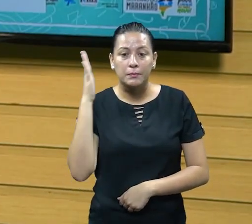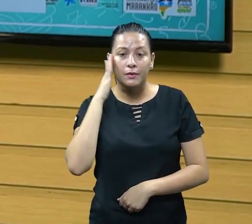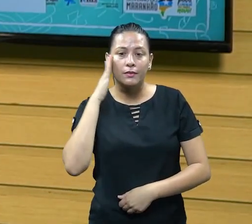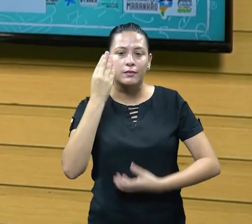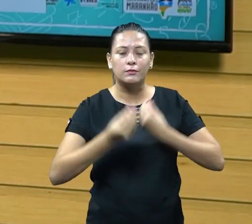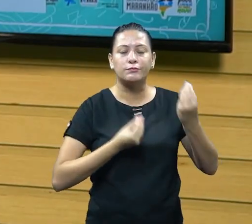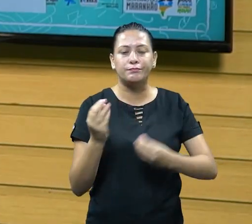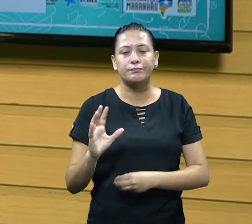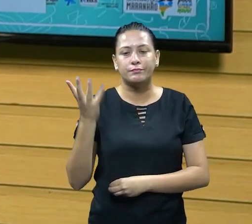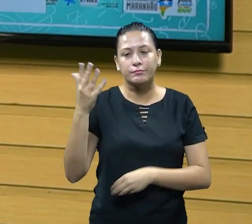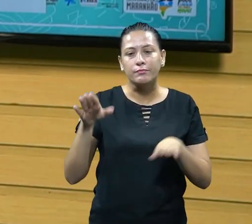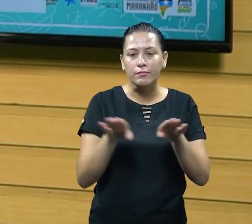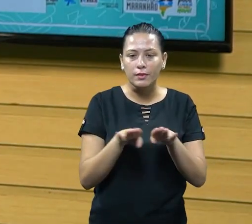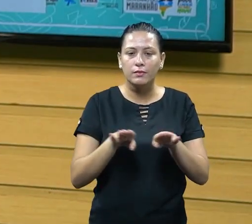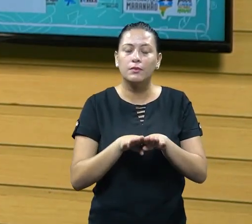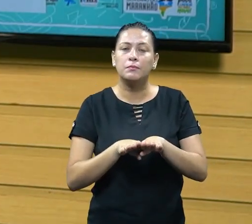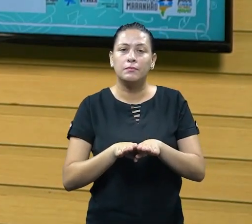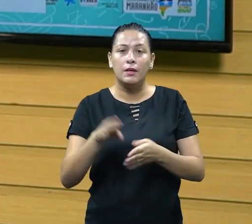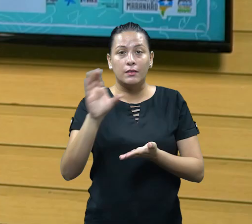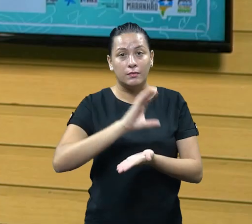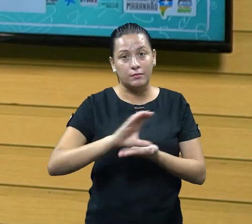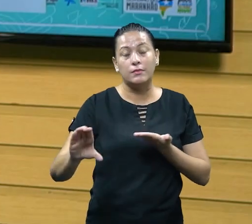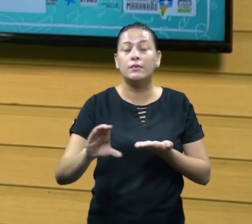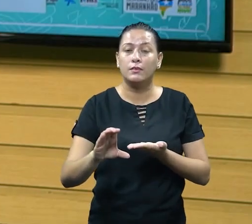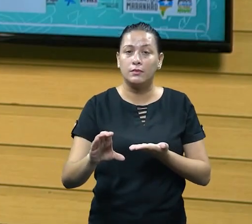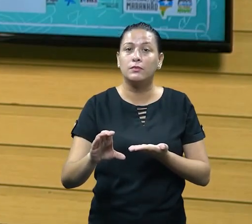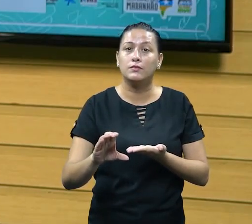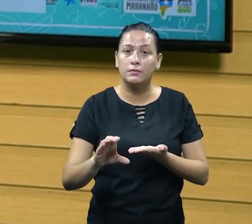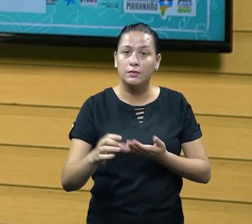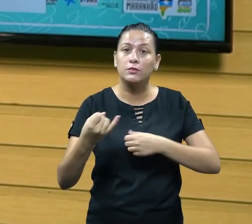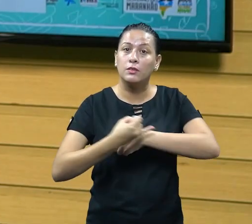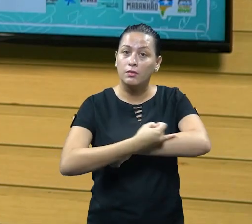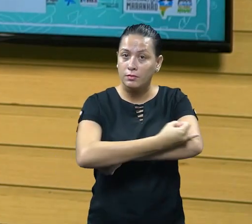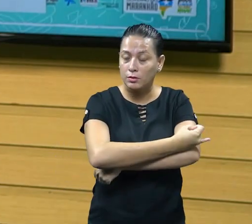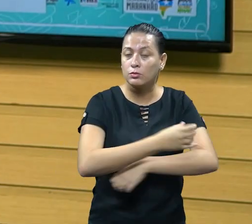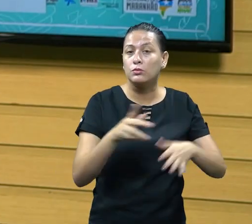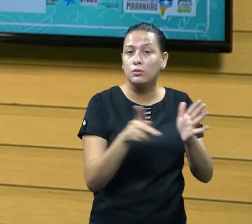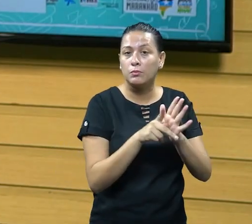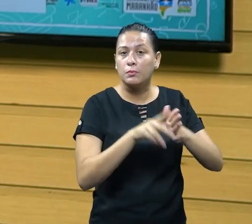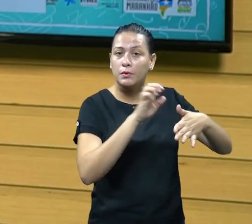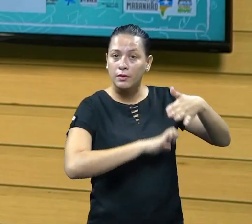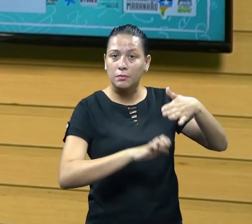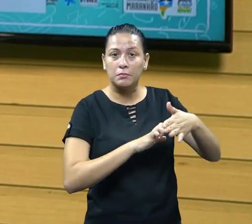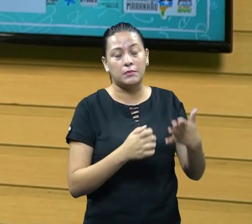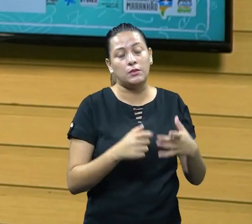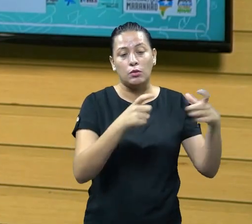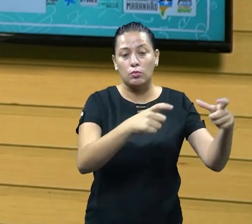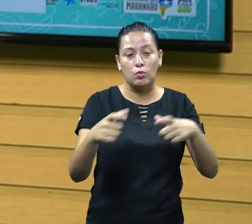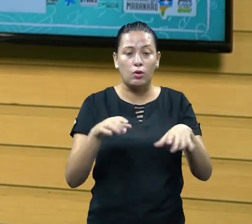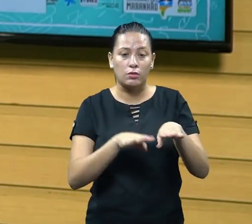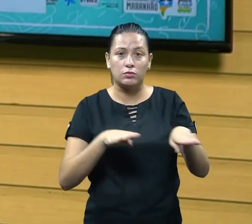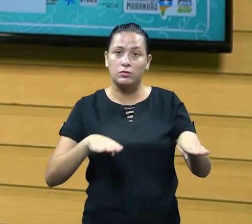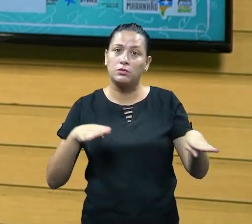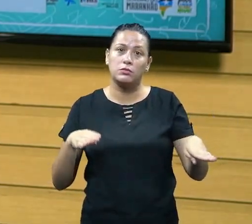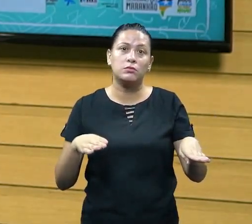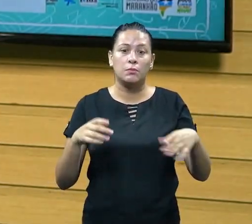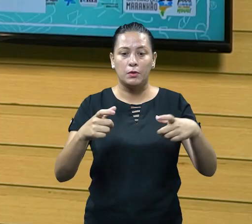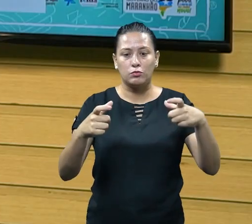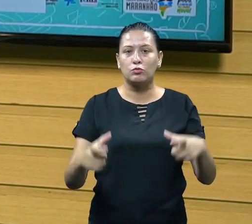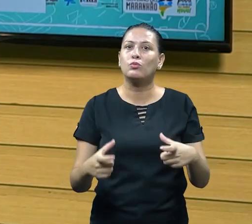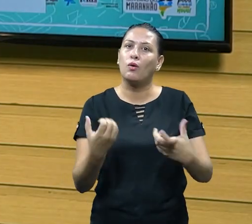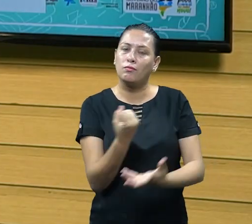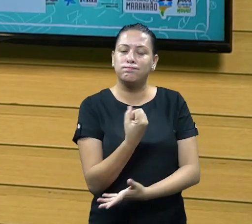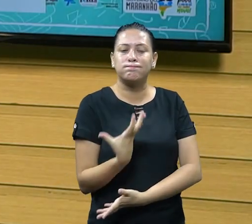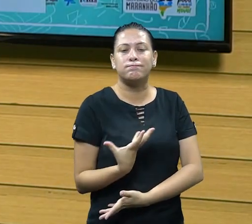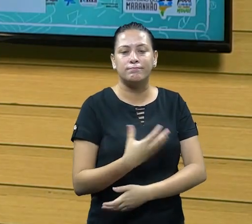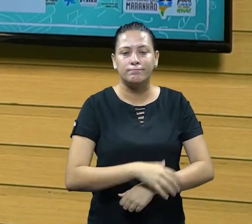é fundamental, tem que investir nisso, no espaço físico, no estacionamento, né? O cliente ele é exigente, ele quer estacionar o carro com segurança.